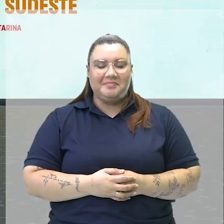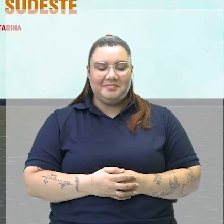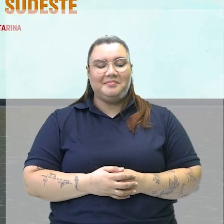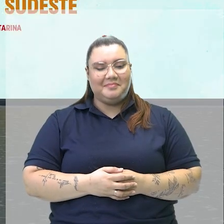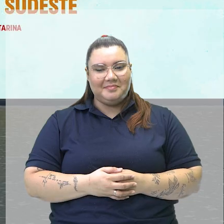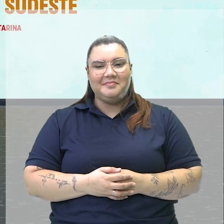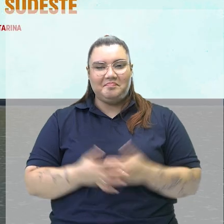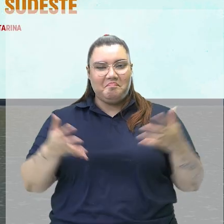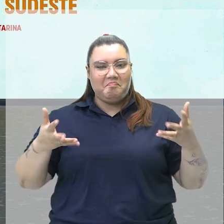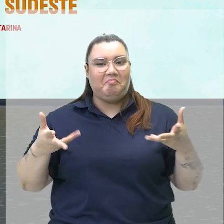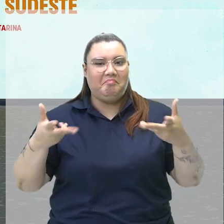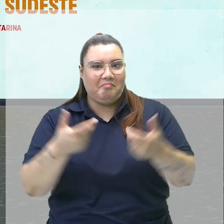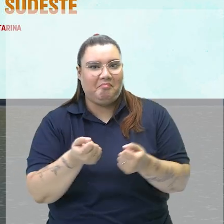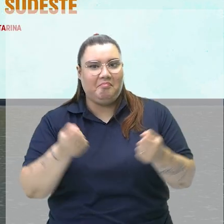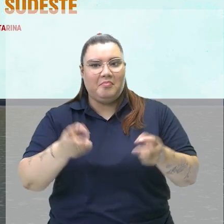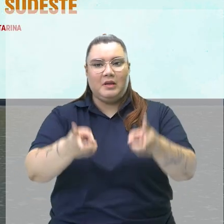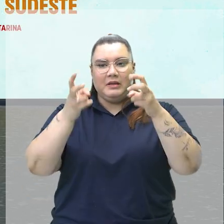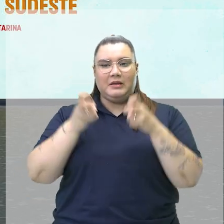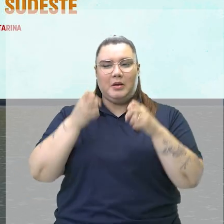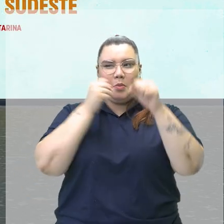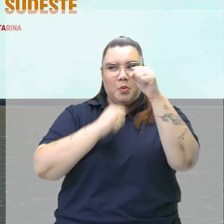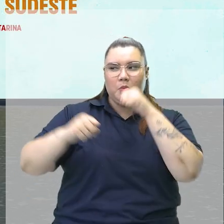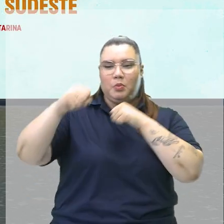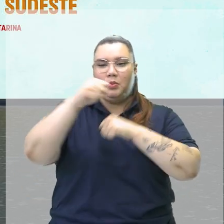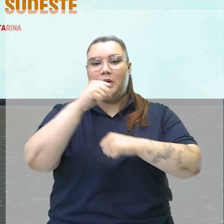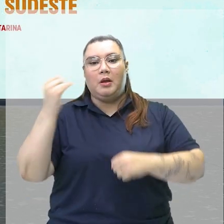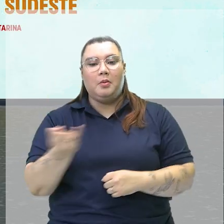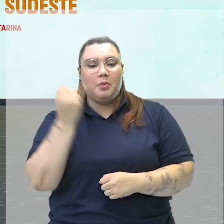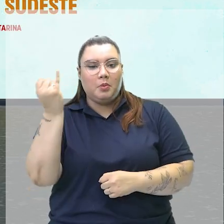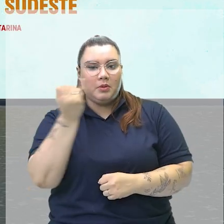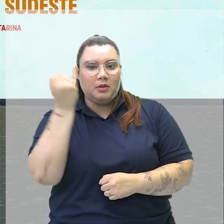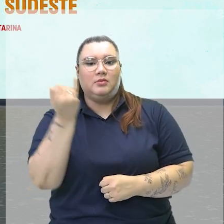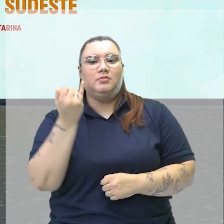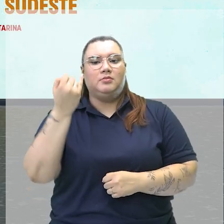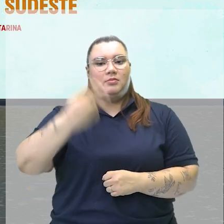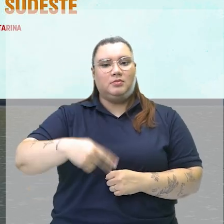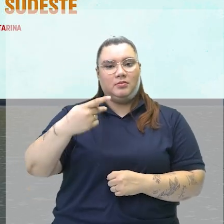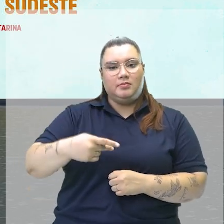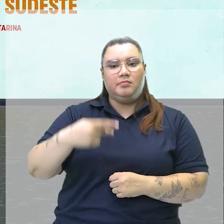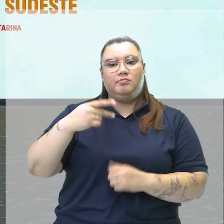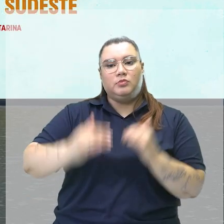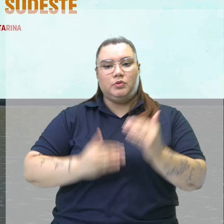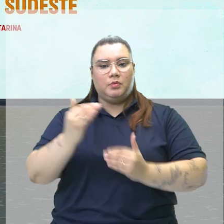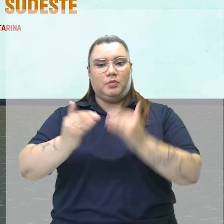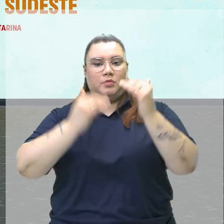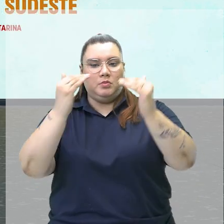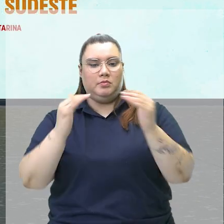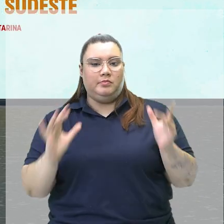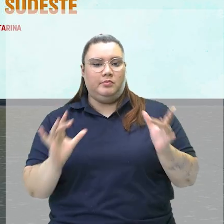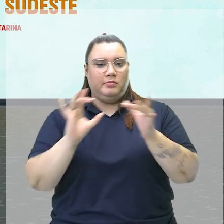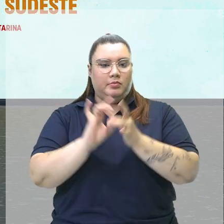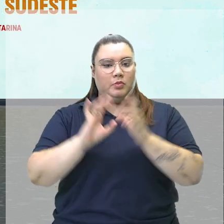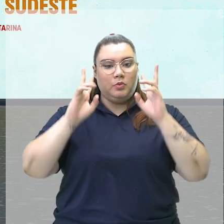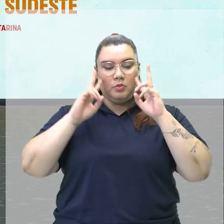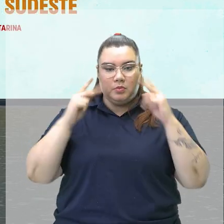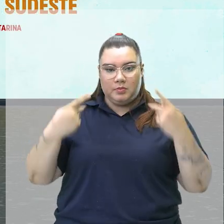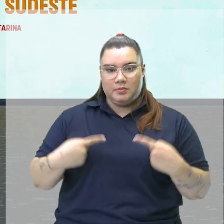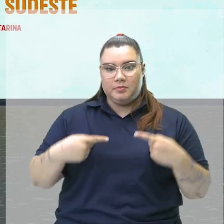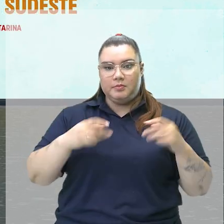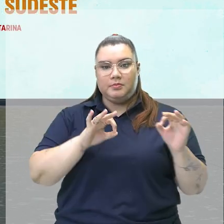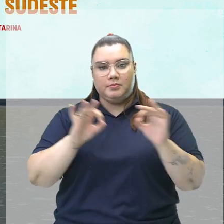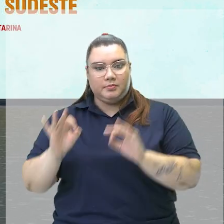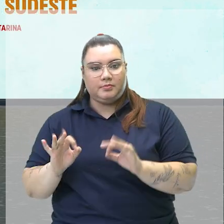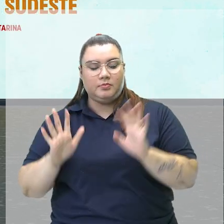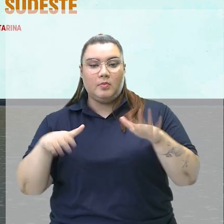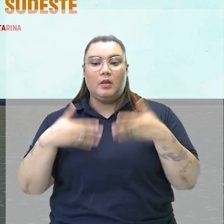Muito bem, vocês viram então que as lutas são primordiais, né, para o nosso desenvolvimento integral quanto ser humano, né?